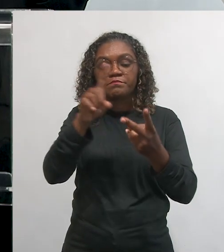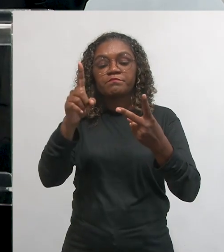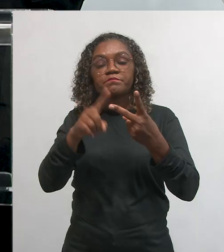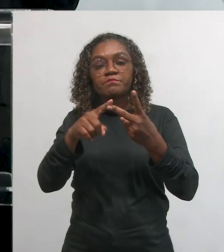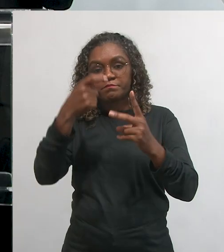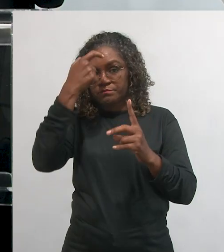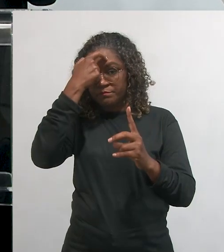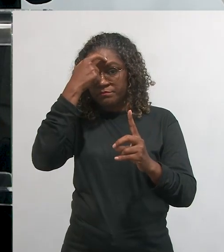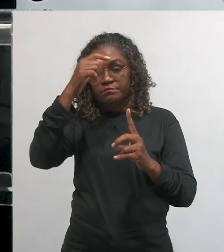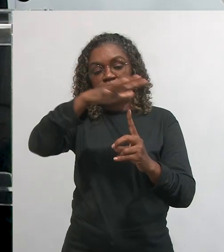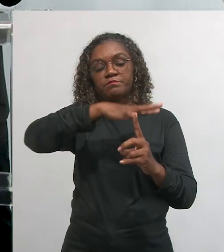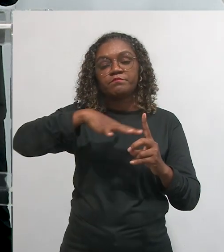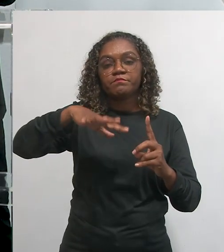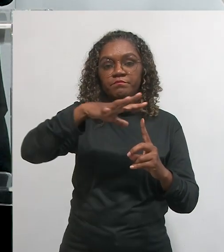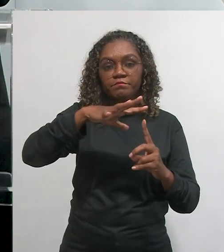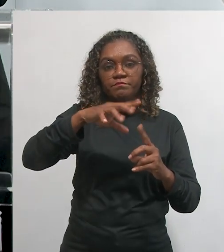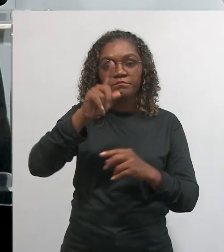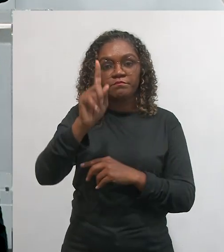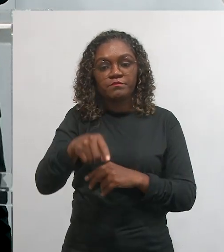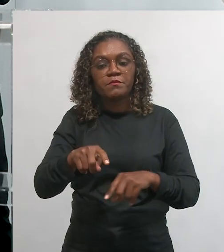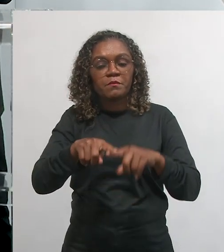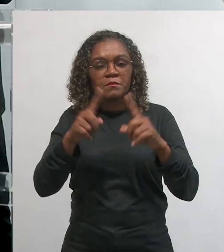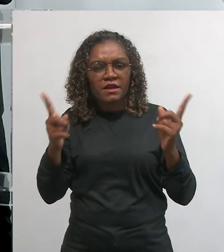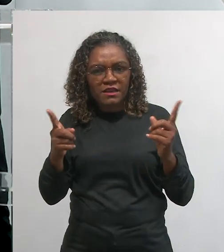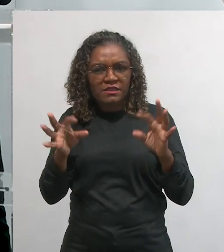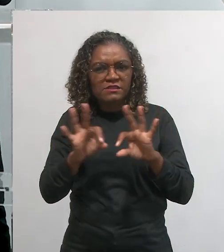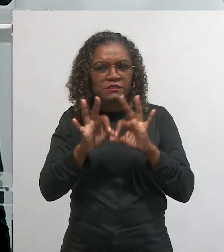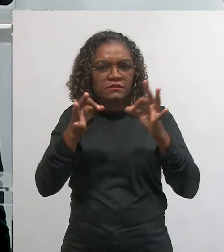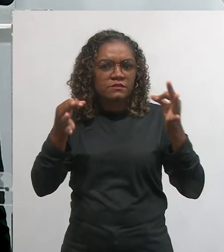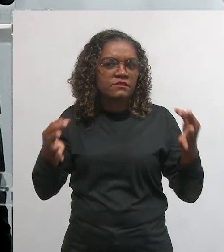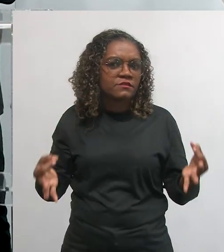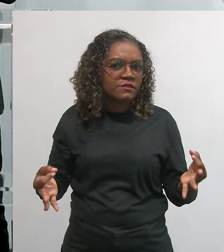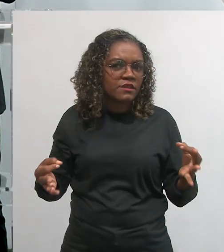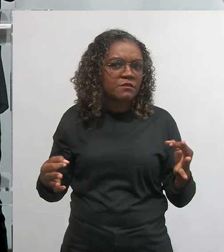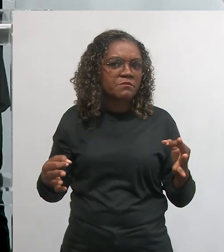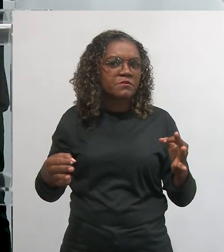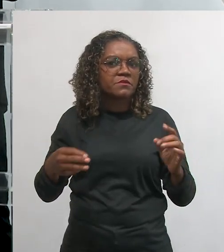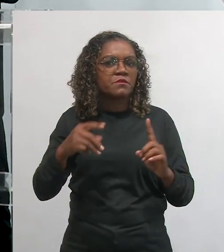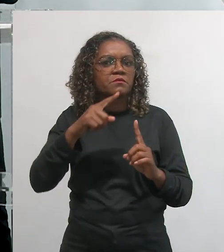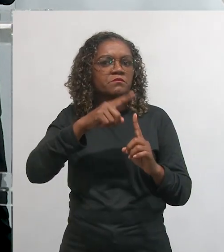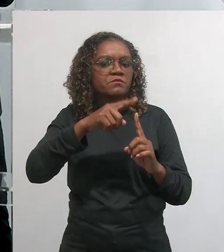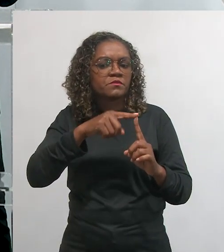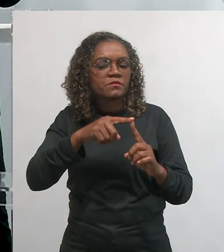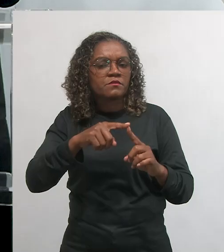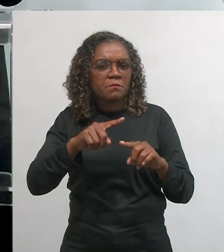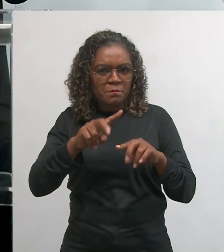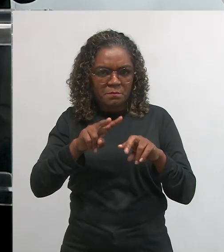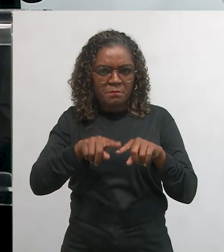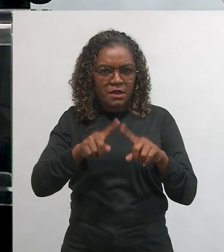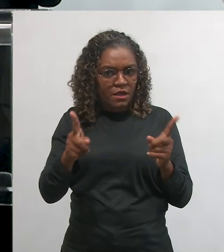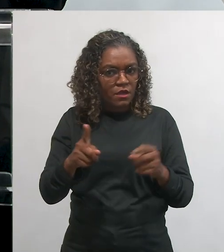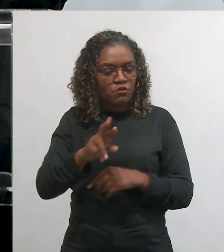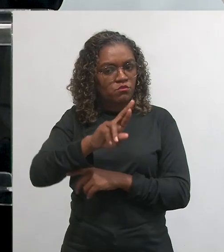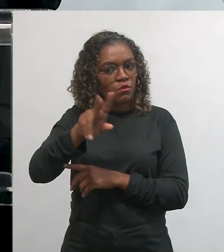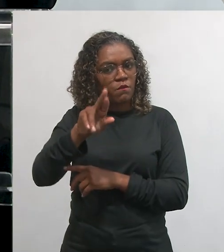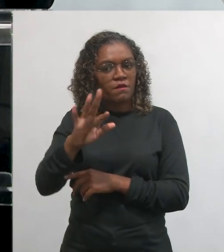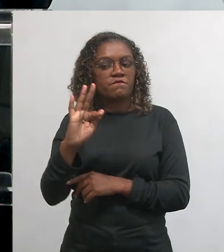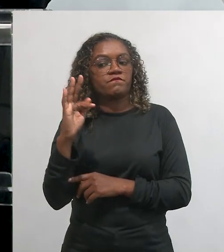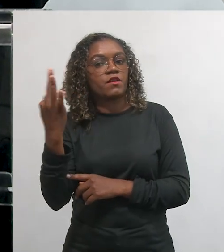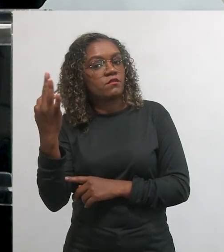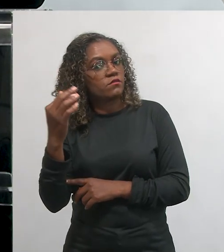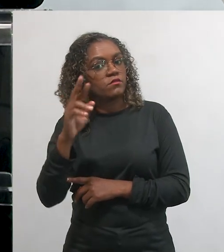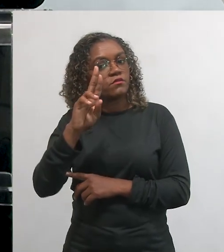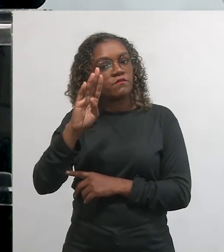fala que é um modelo artificial, não significa que seja algo falso, longe disso. Artificial